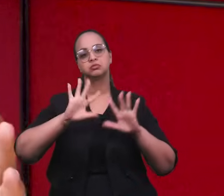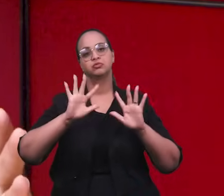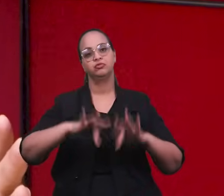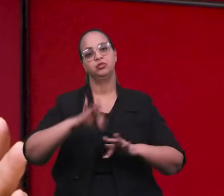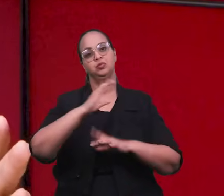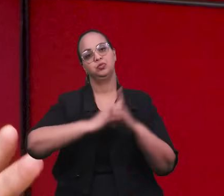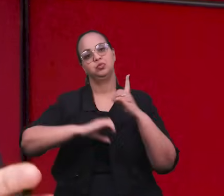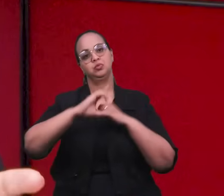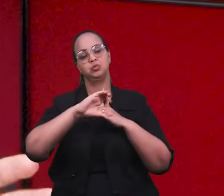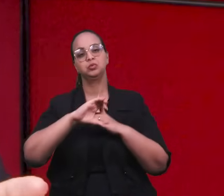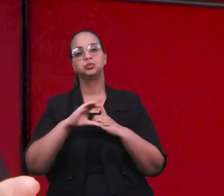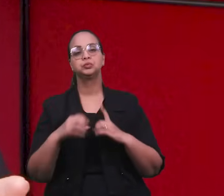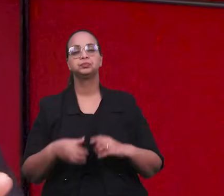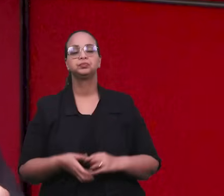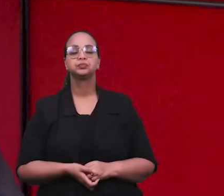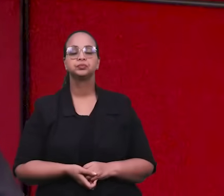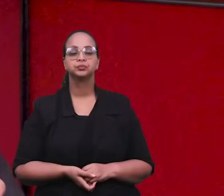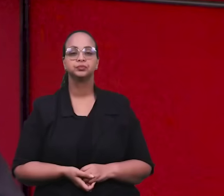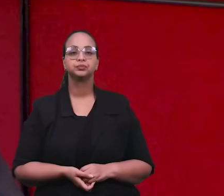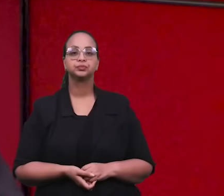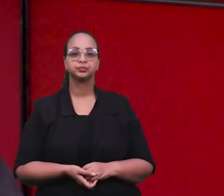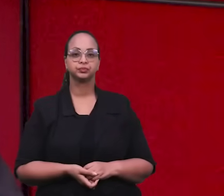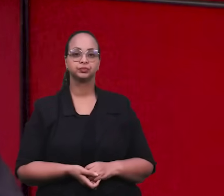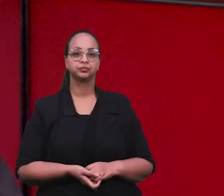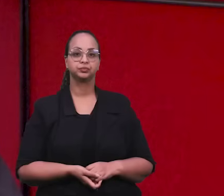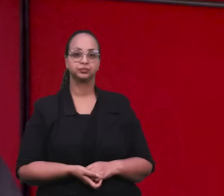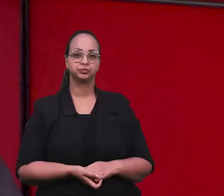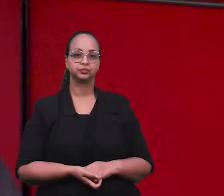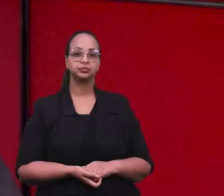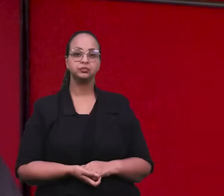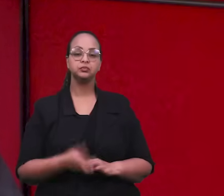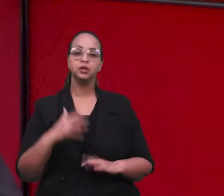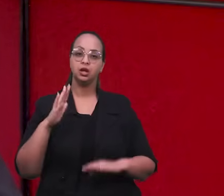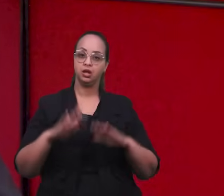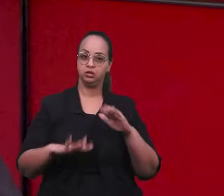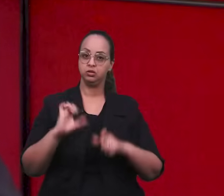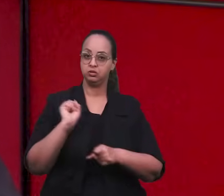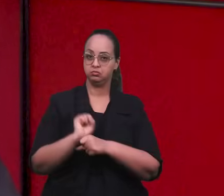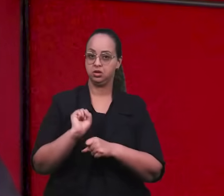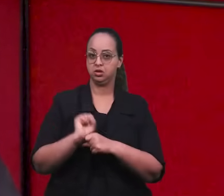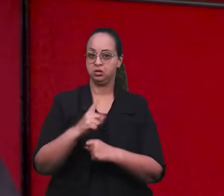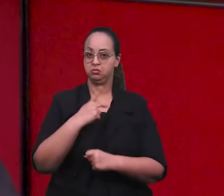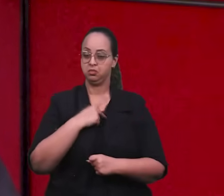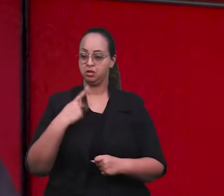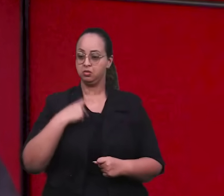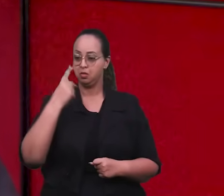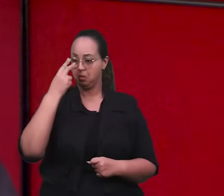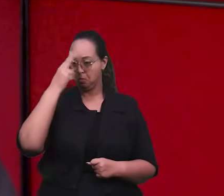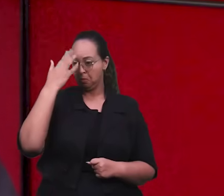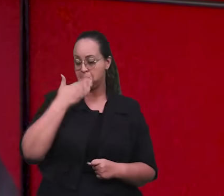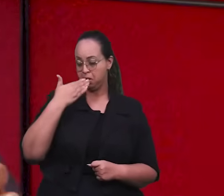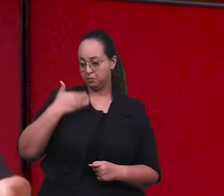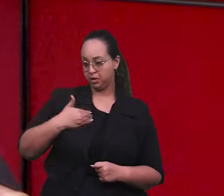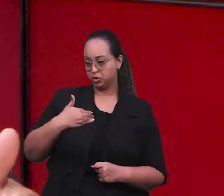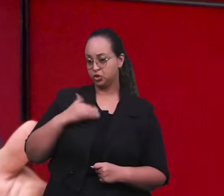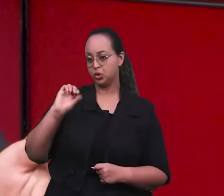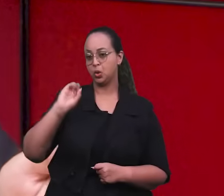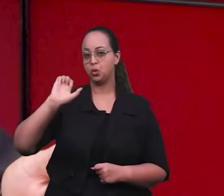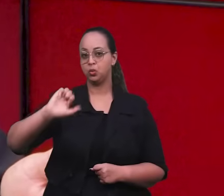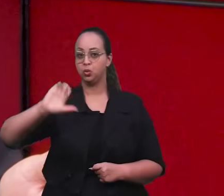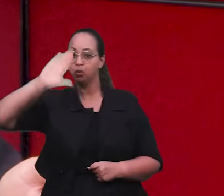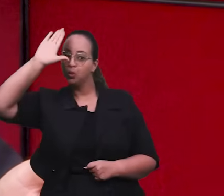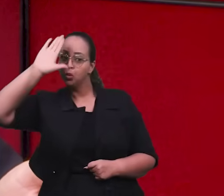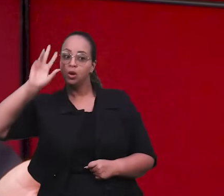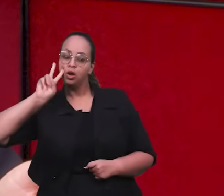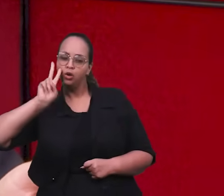vezes o companheiro está ali esperando o pastor pedir para ir, ou o visitante levantar a mão. Identifiquei